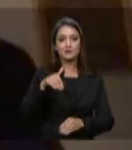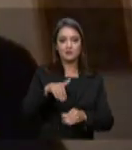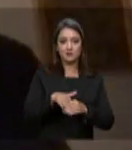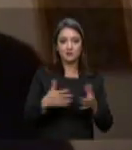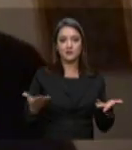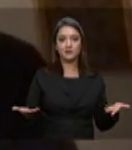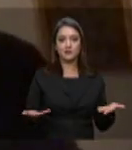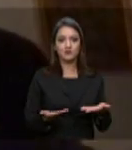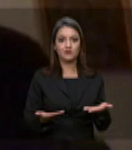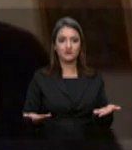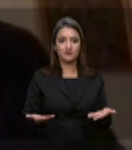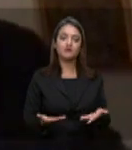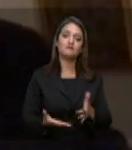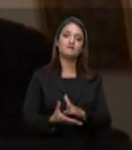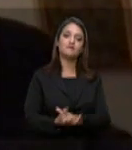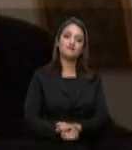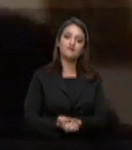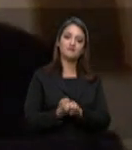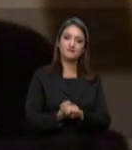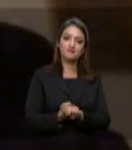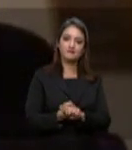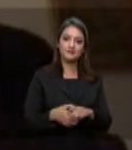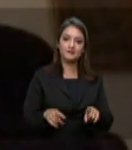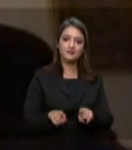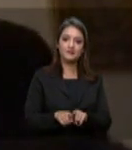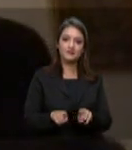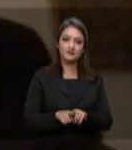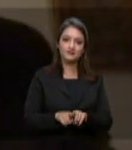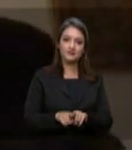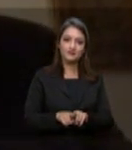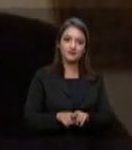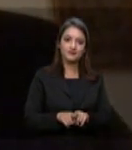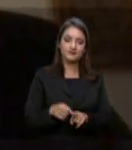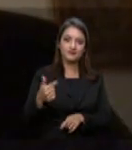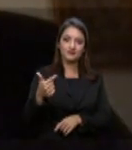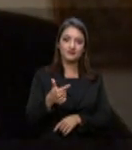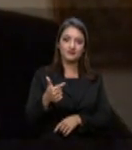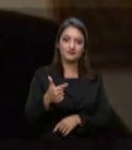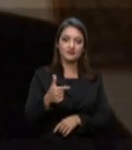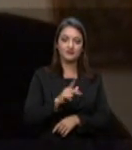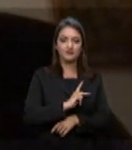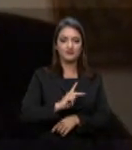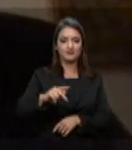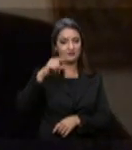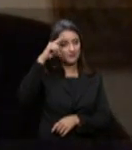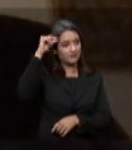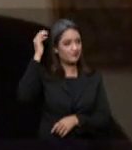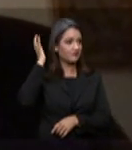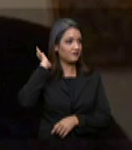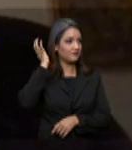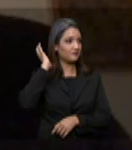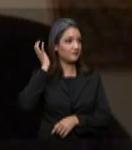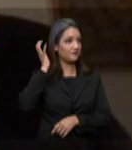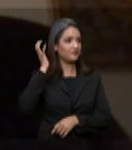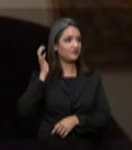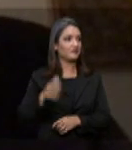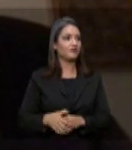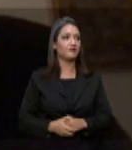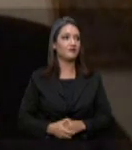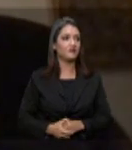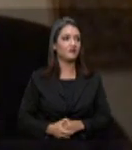seu voto minha saudação a emitir vice presidente Ministra Rosa Weber